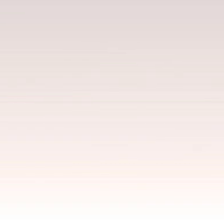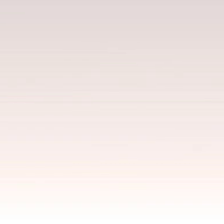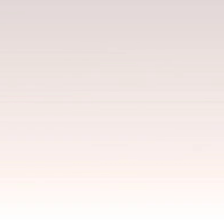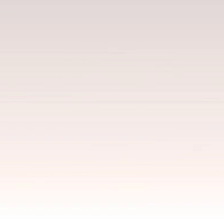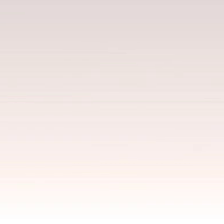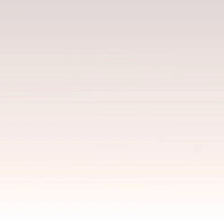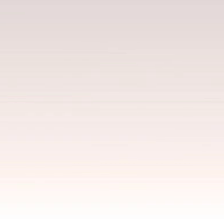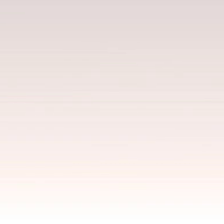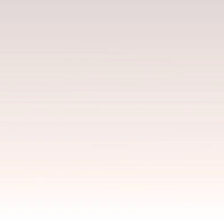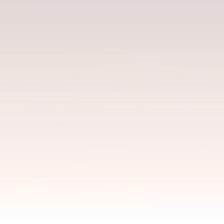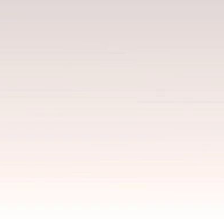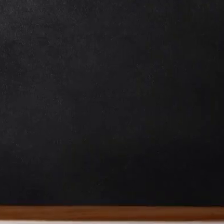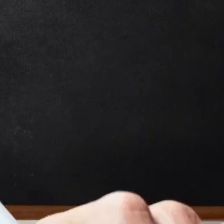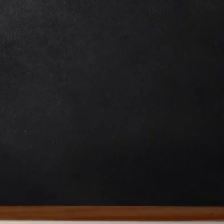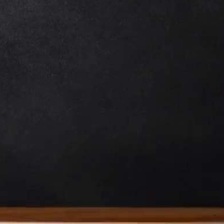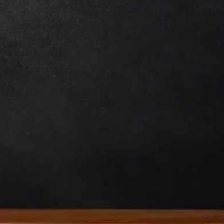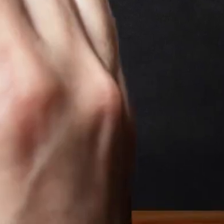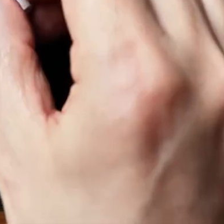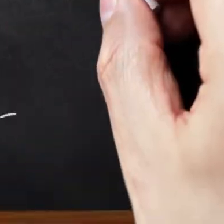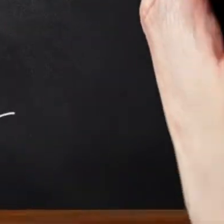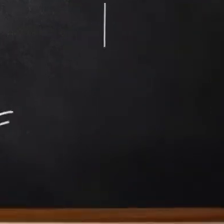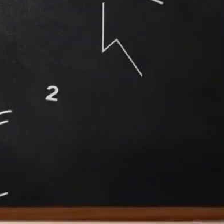E aí